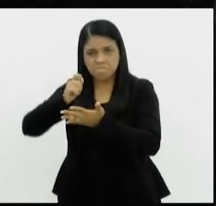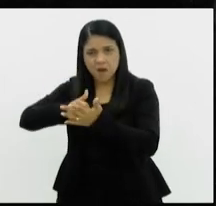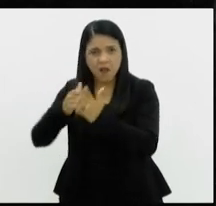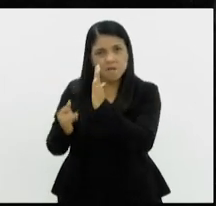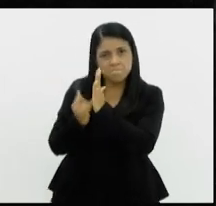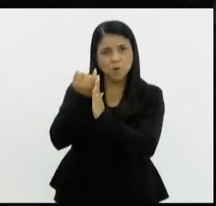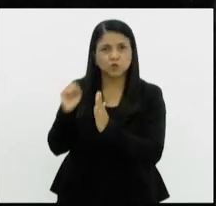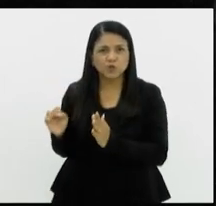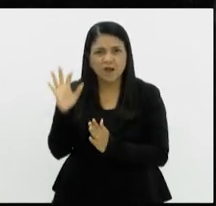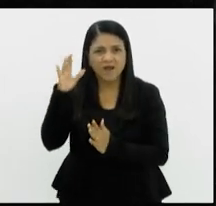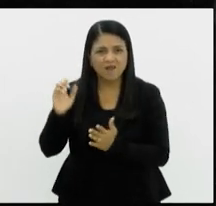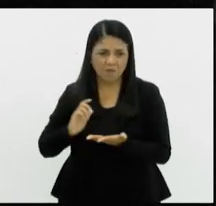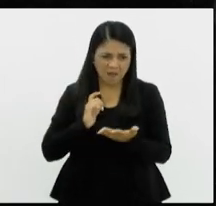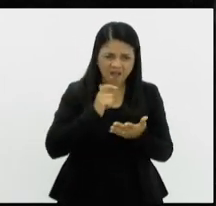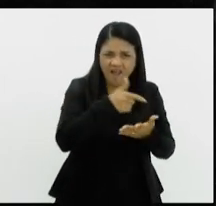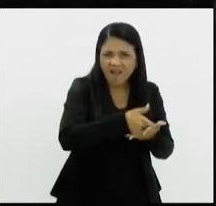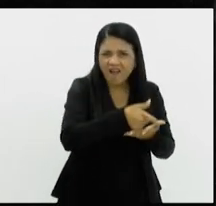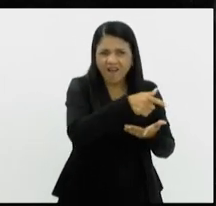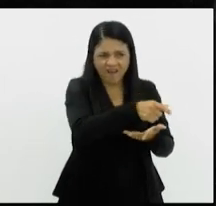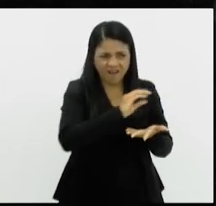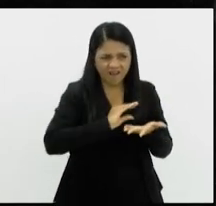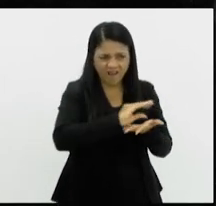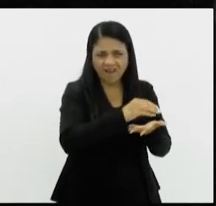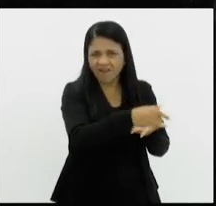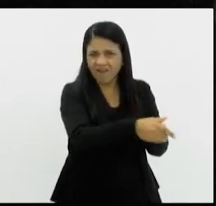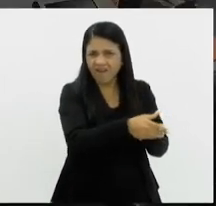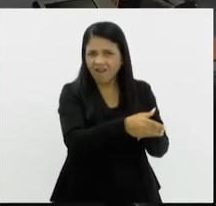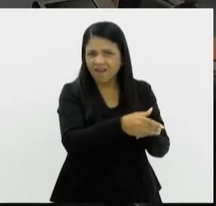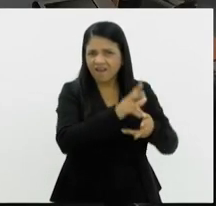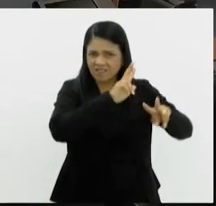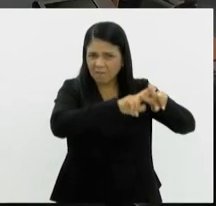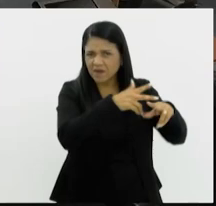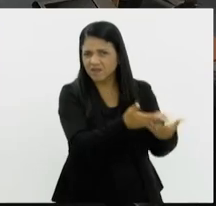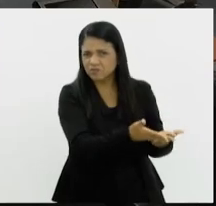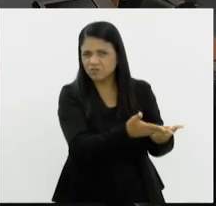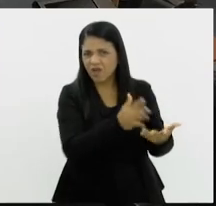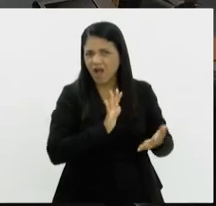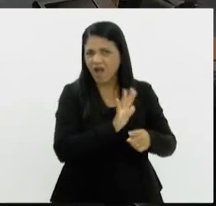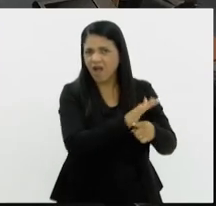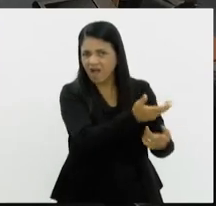essa para mim é uma regalia V me CONSEG um breve ap parte pois